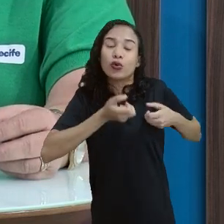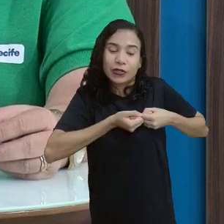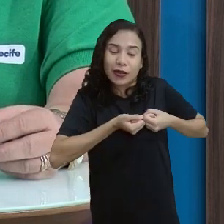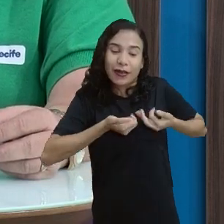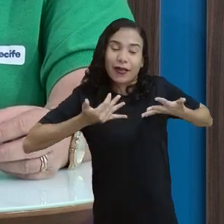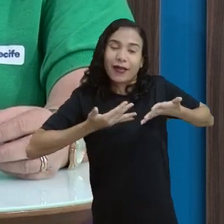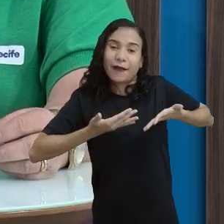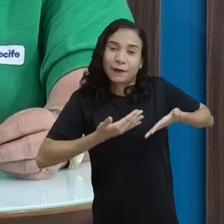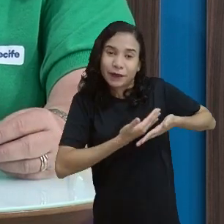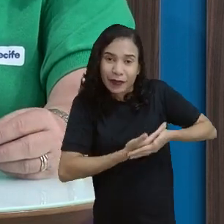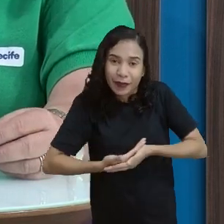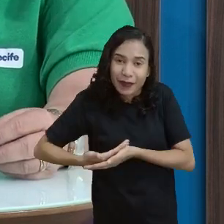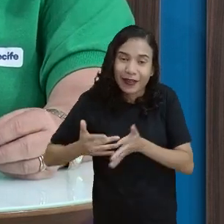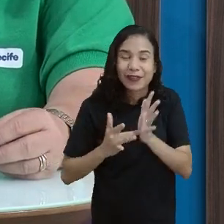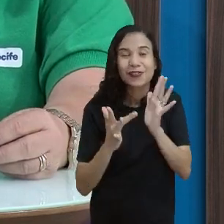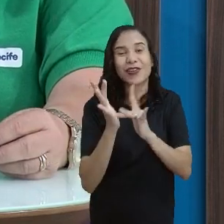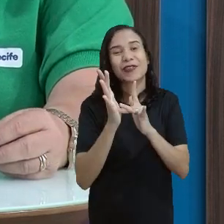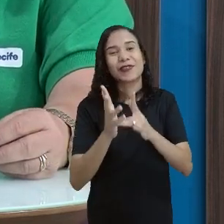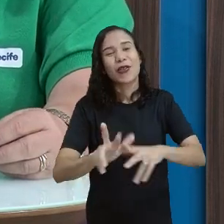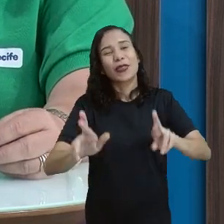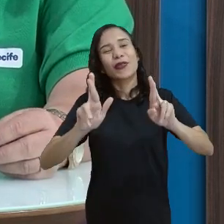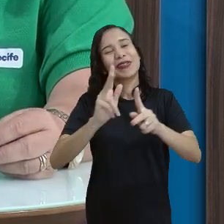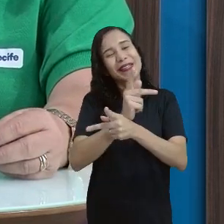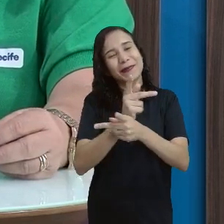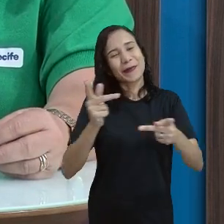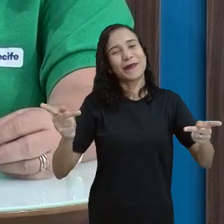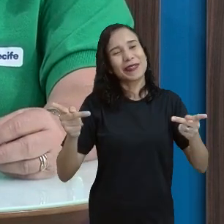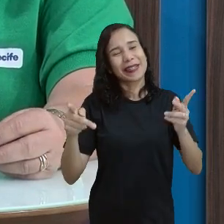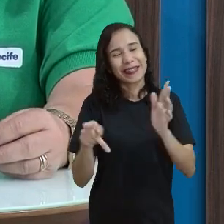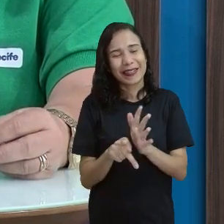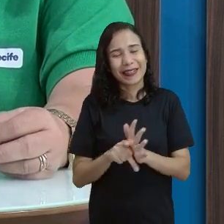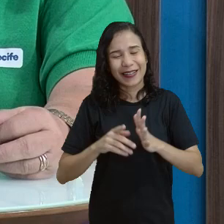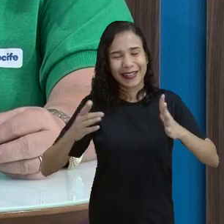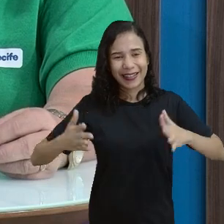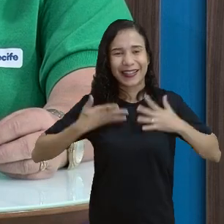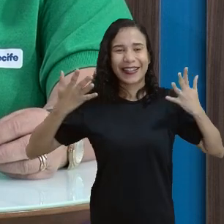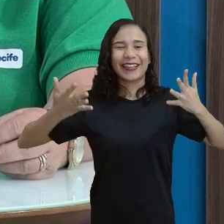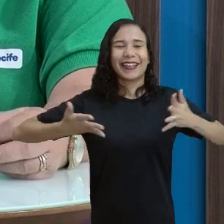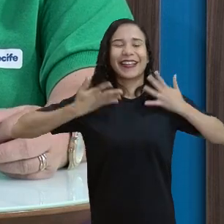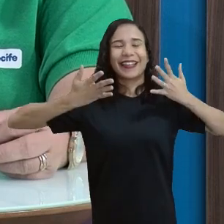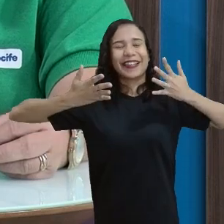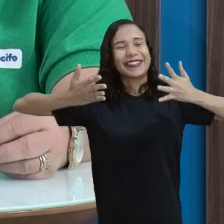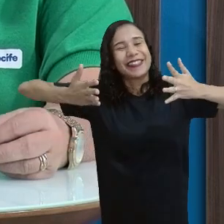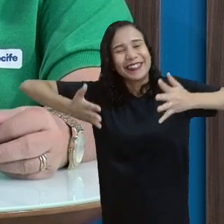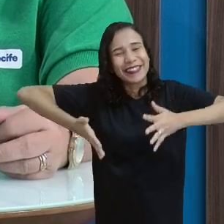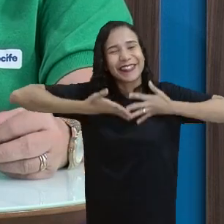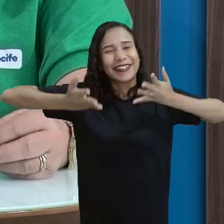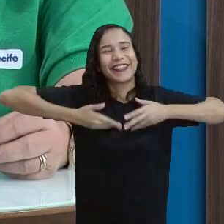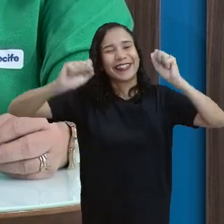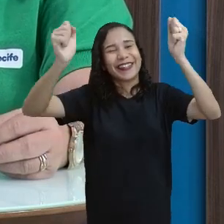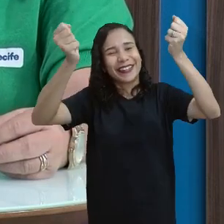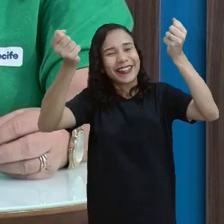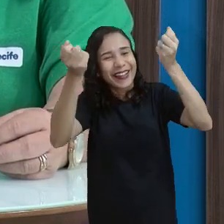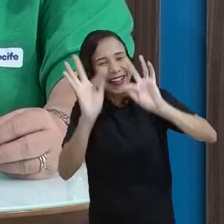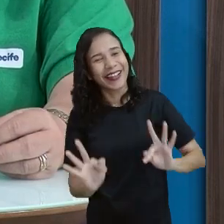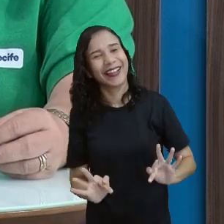menino Jesus. Eu desejo isso para todos vocês, né? Muita alegria, muita